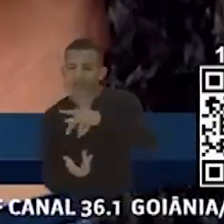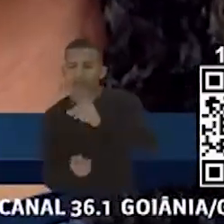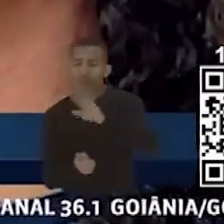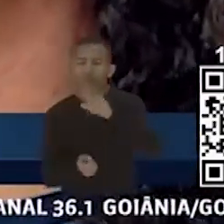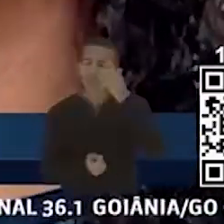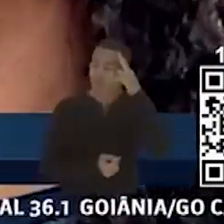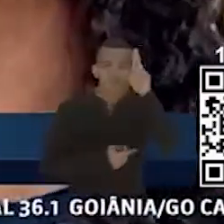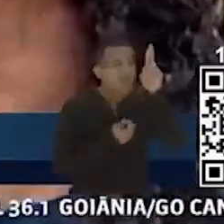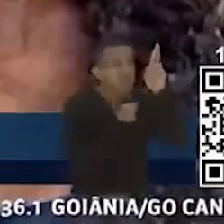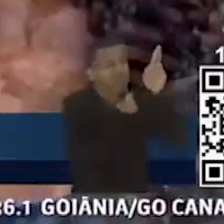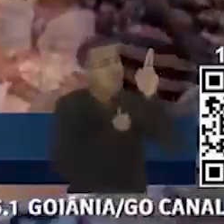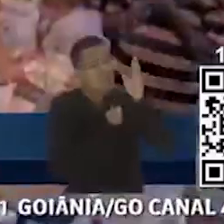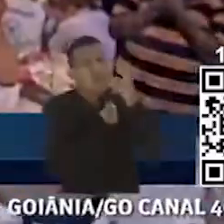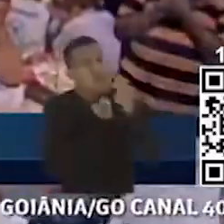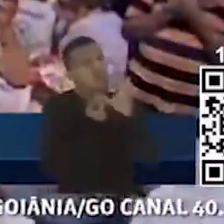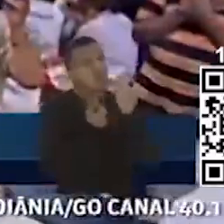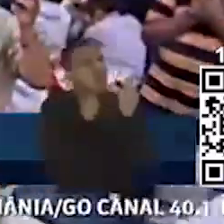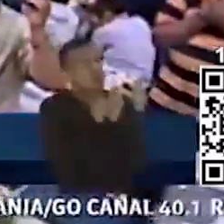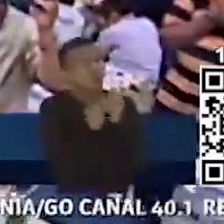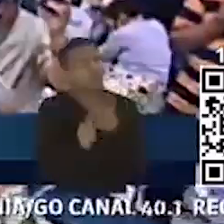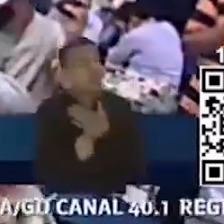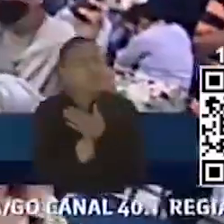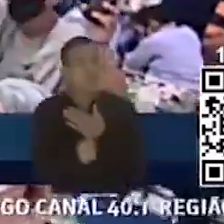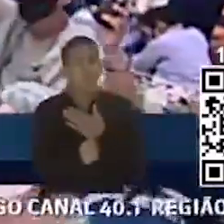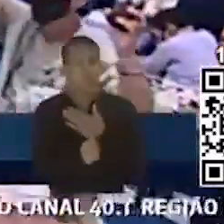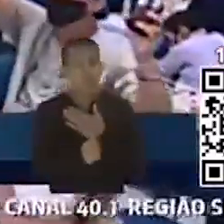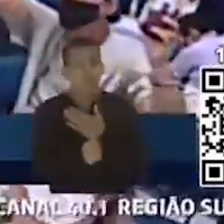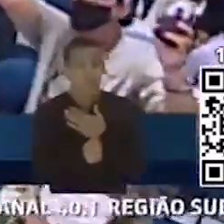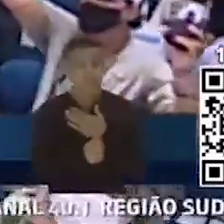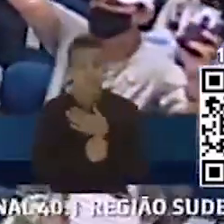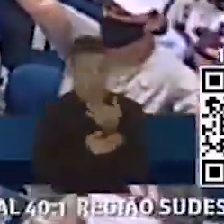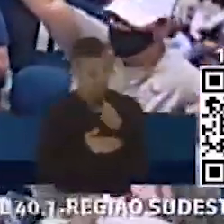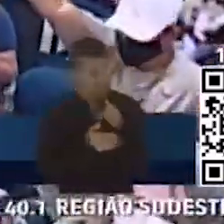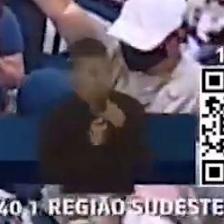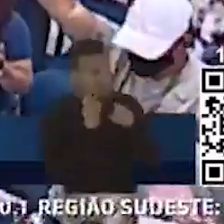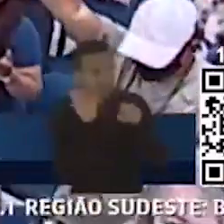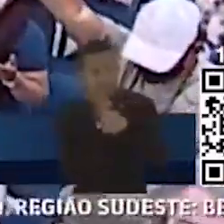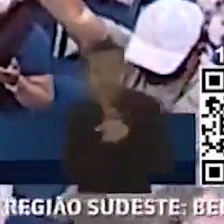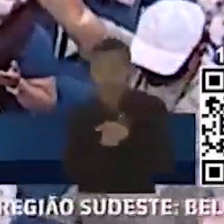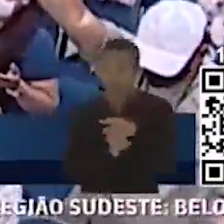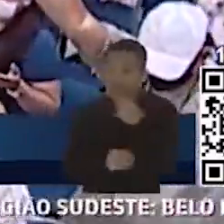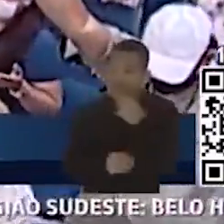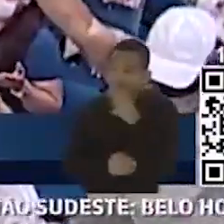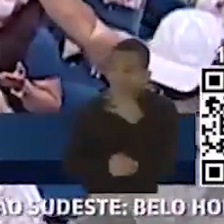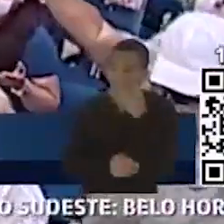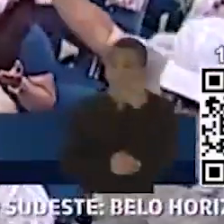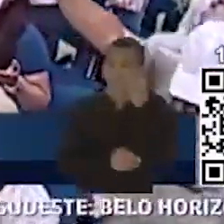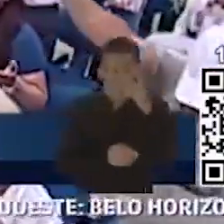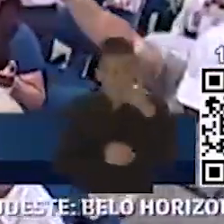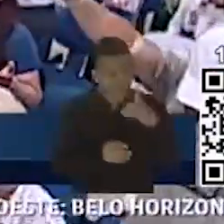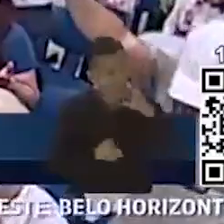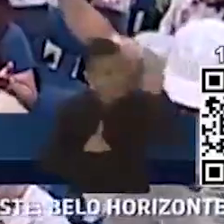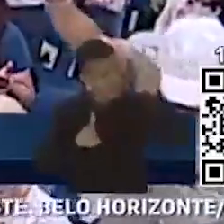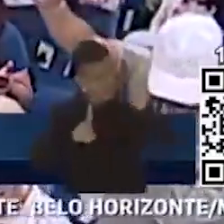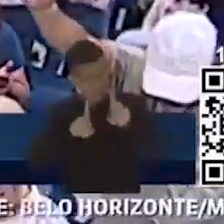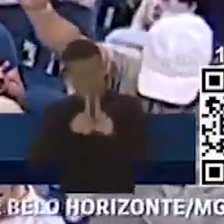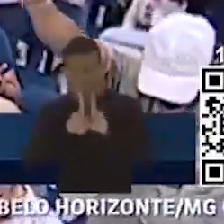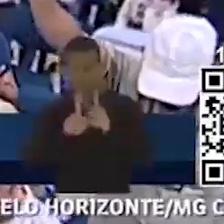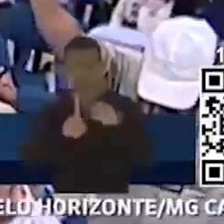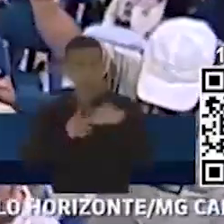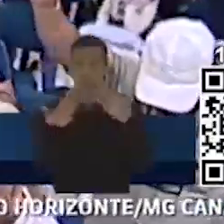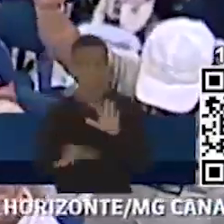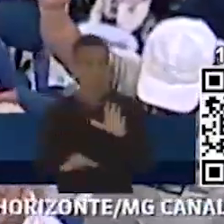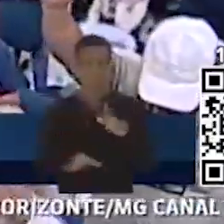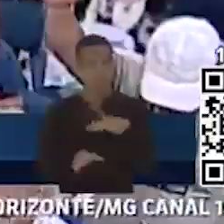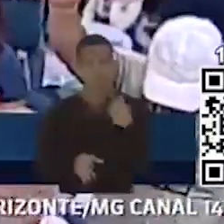não falou quem vai comigo. Então ele disse, se a Tua presença não for comigo, não me mande